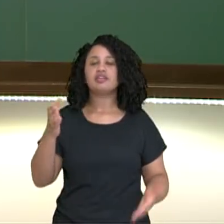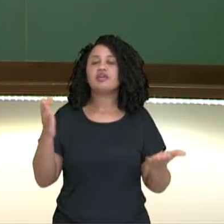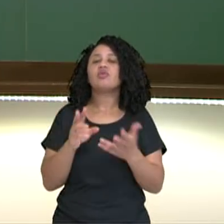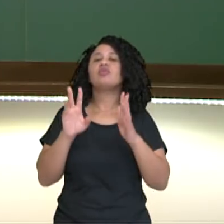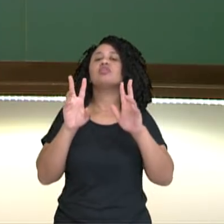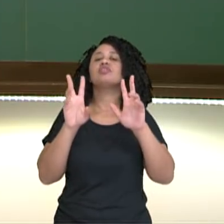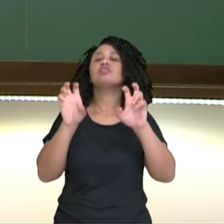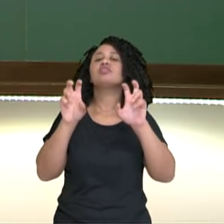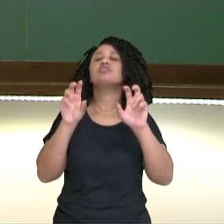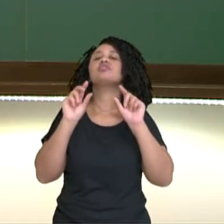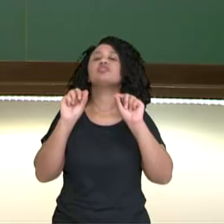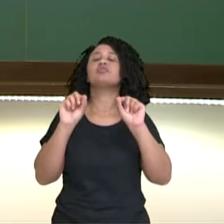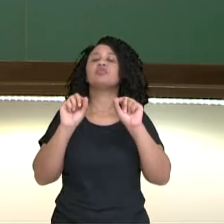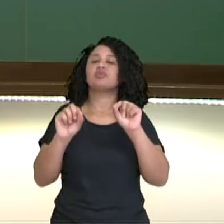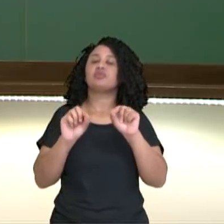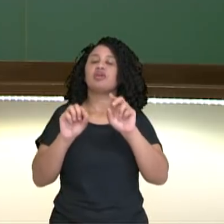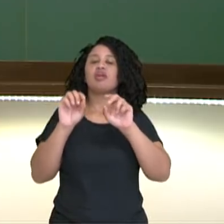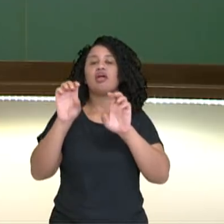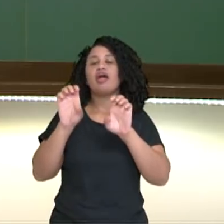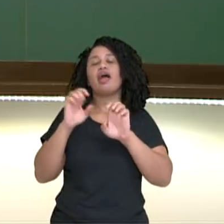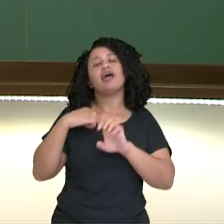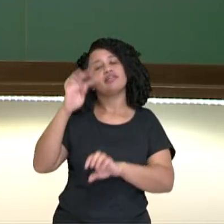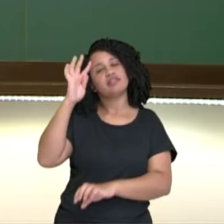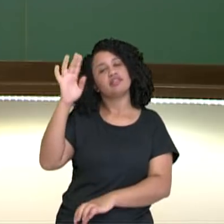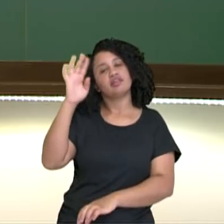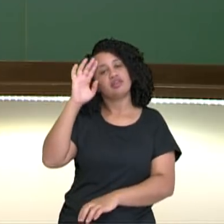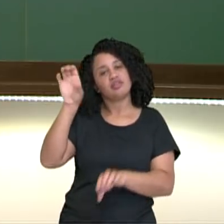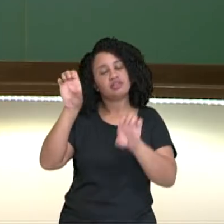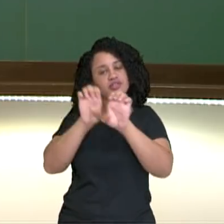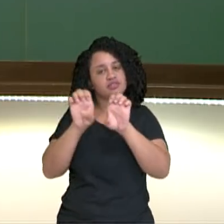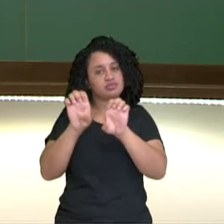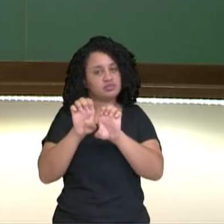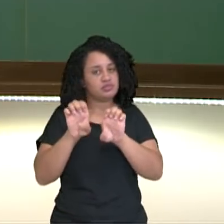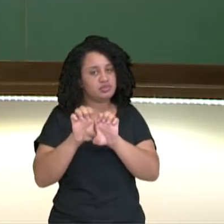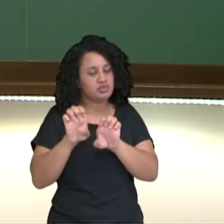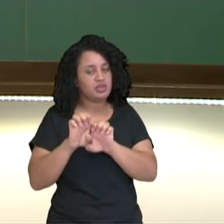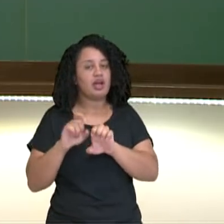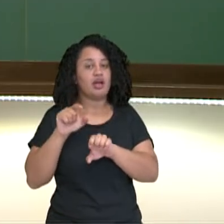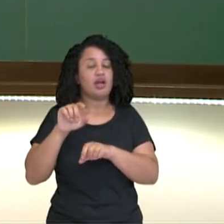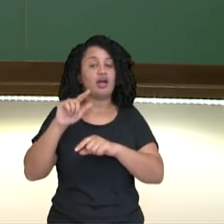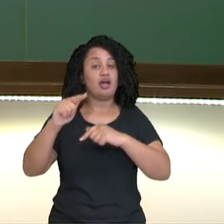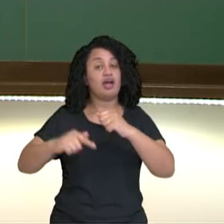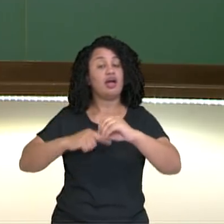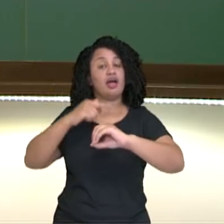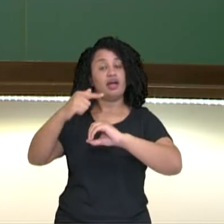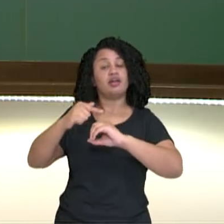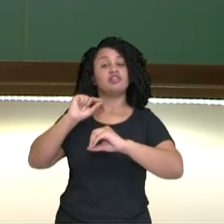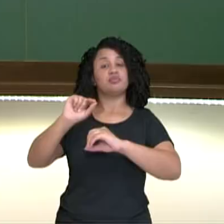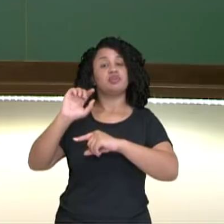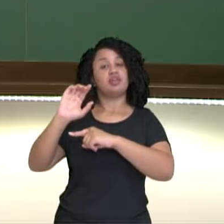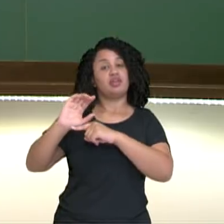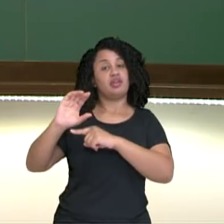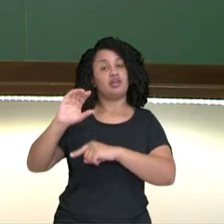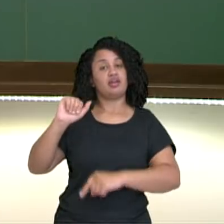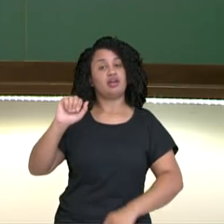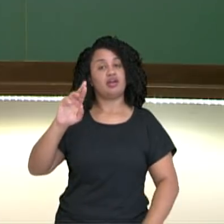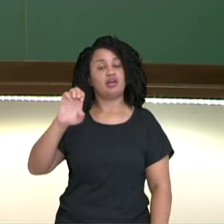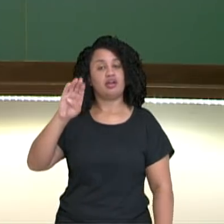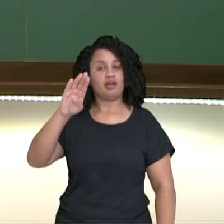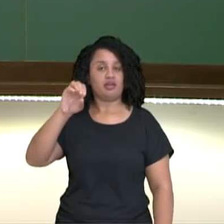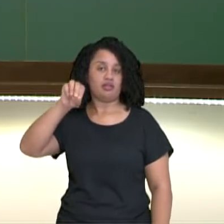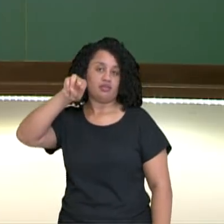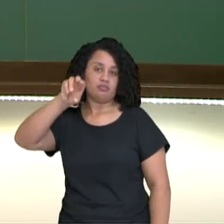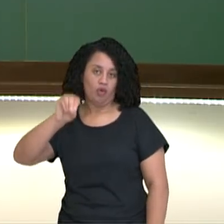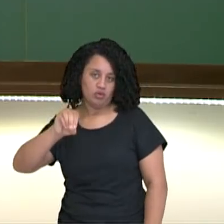teoria estrutural do átomo de carbono. Então, para você, aluno de terceiro ano, de terceira série do ensino médio, preste muita atenção